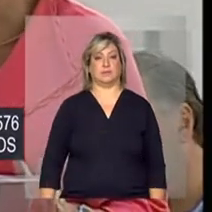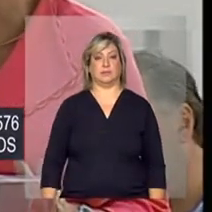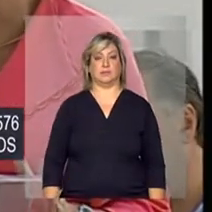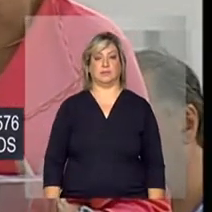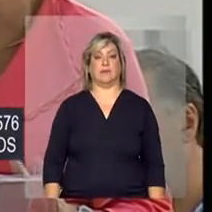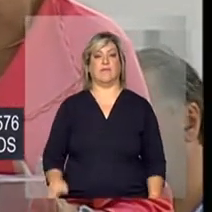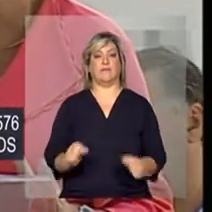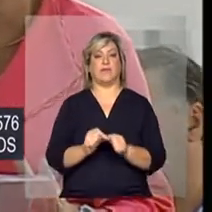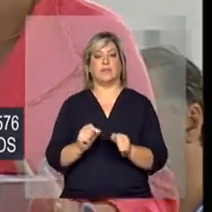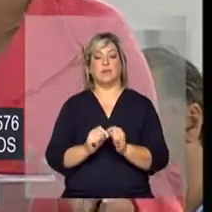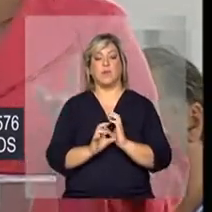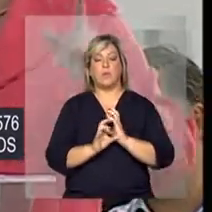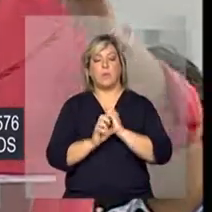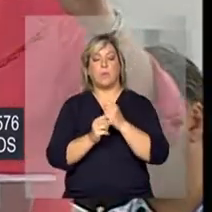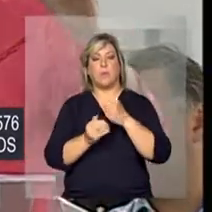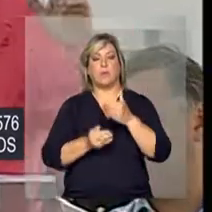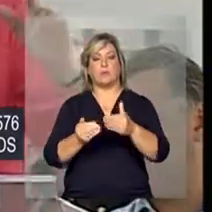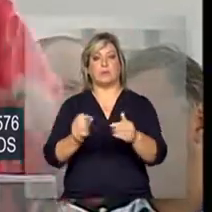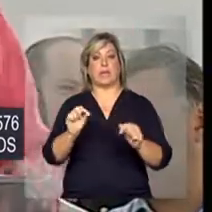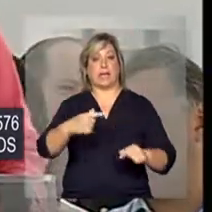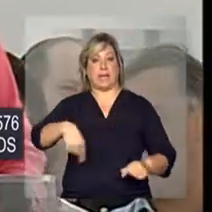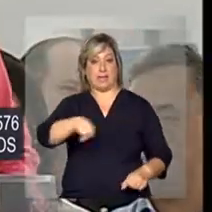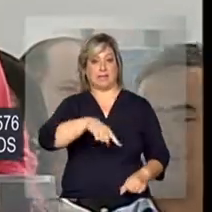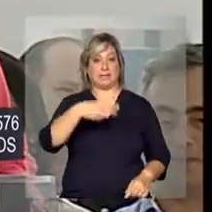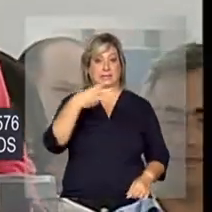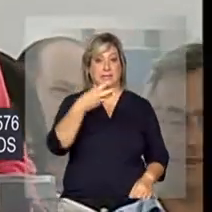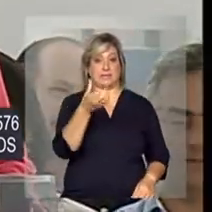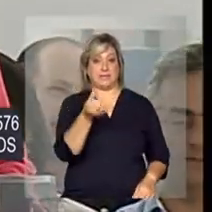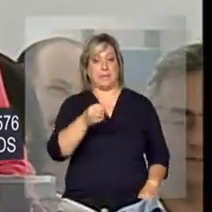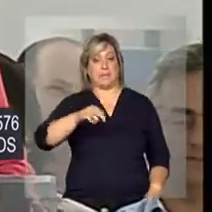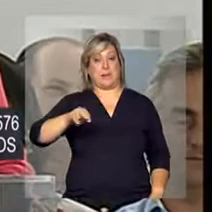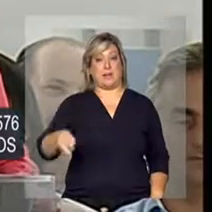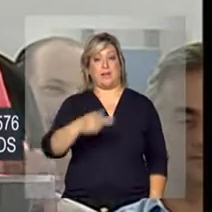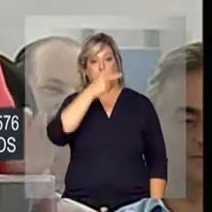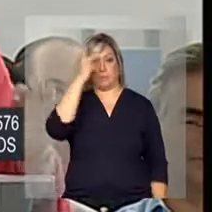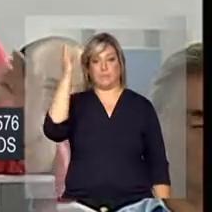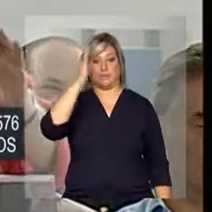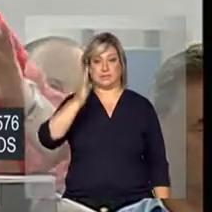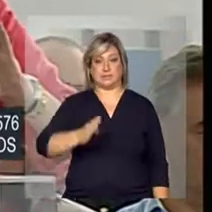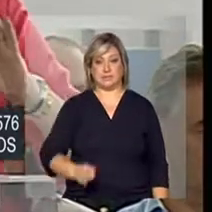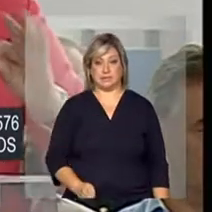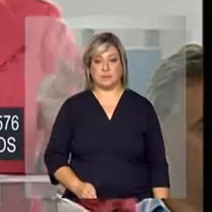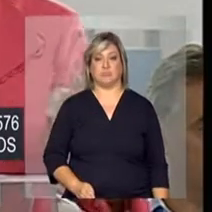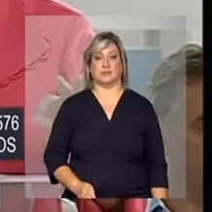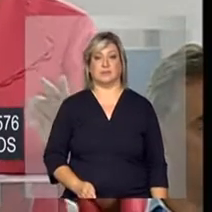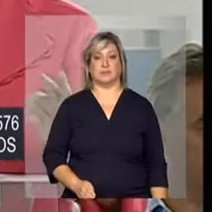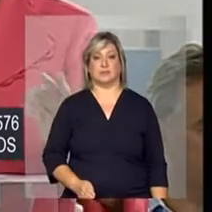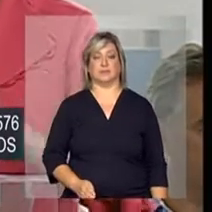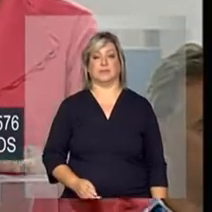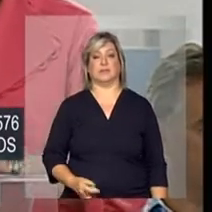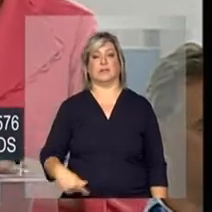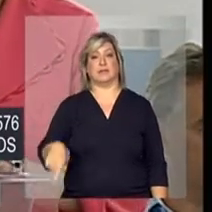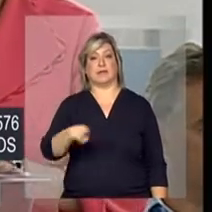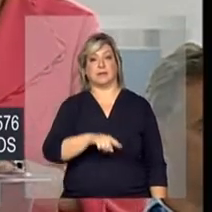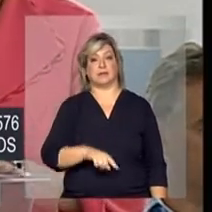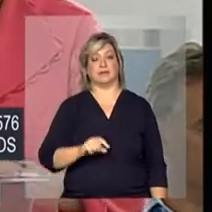concluímos um processo. E esses 36 milhões de brasileiros foram,